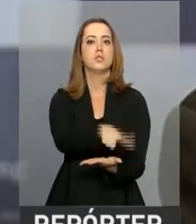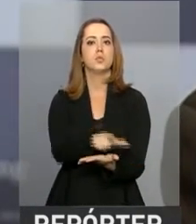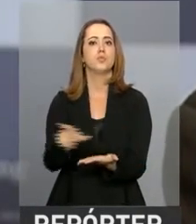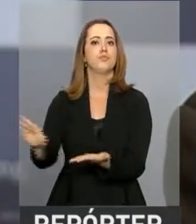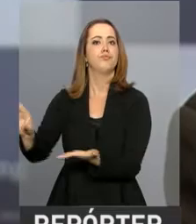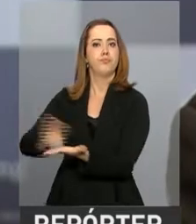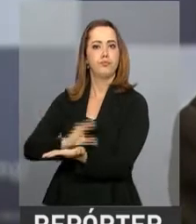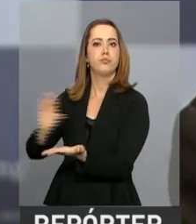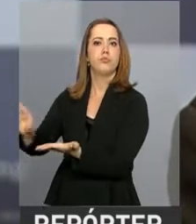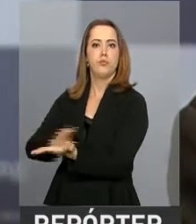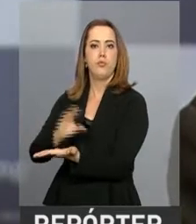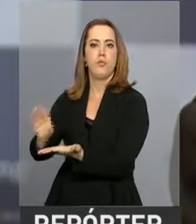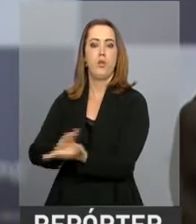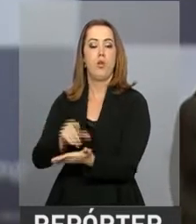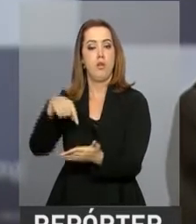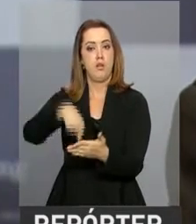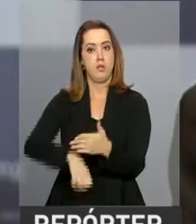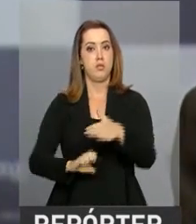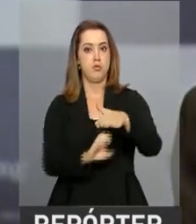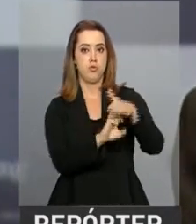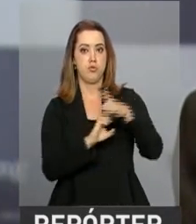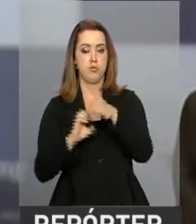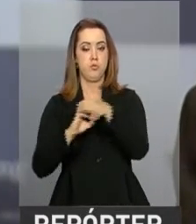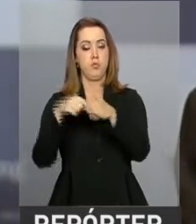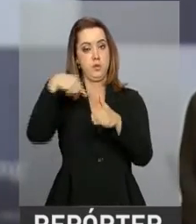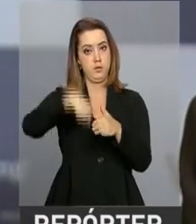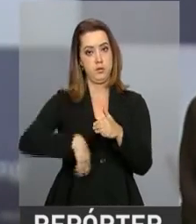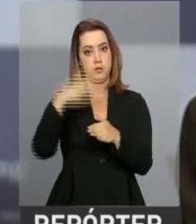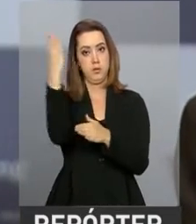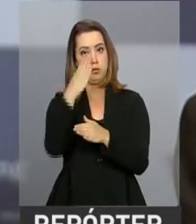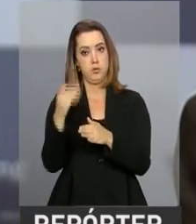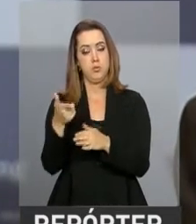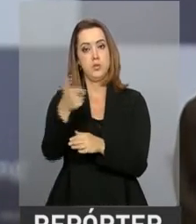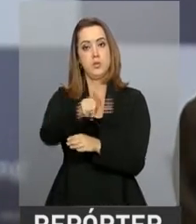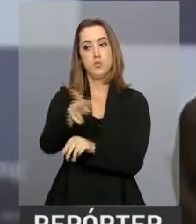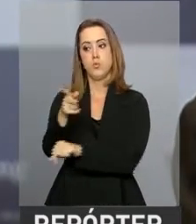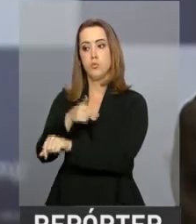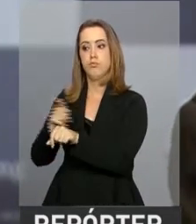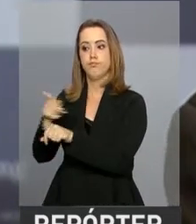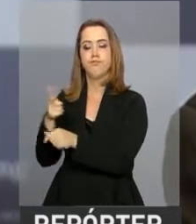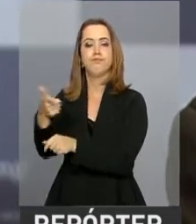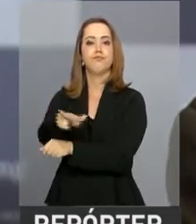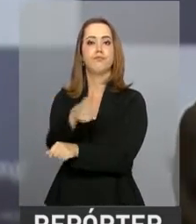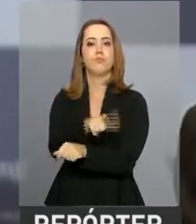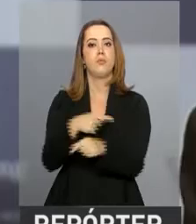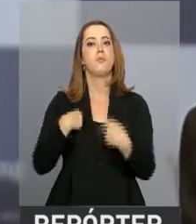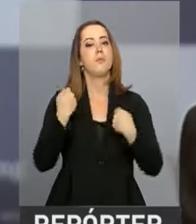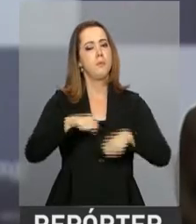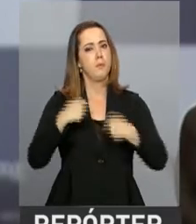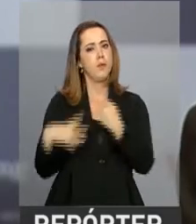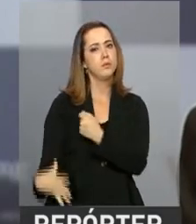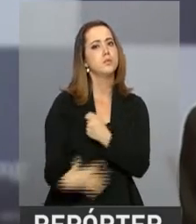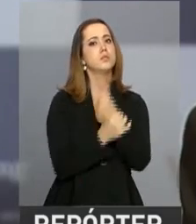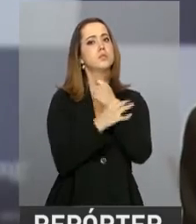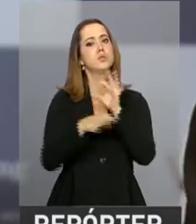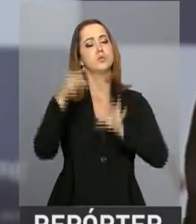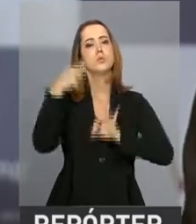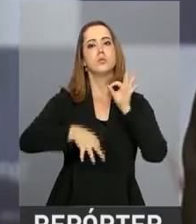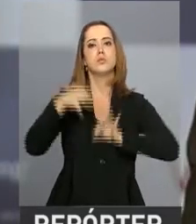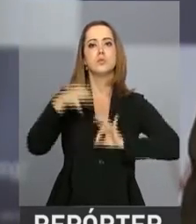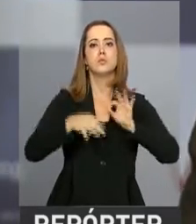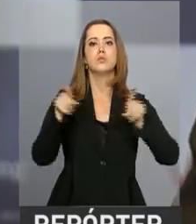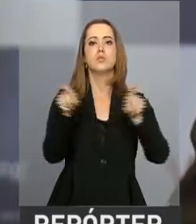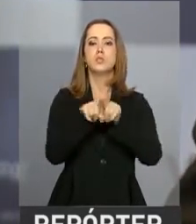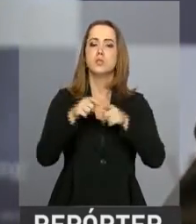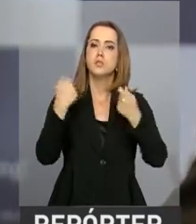dos investidores internos ou externos. E para isso, nós temos que dar segurança jurídica